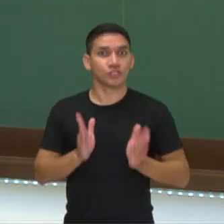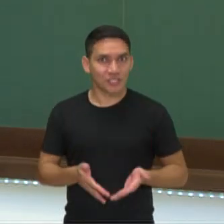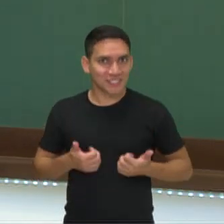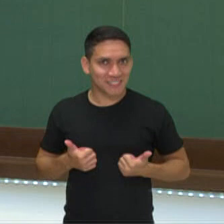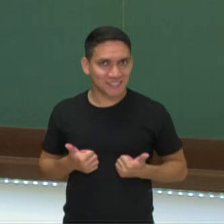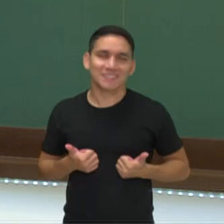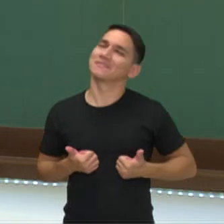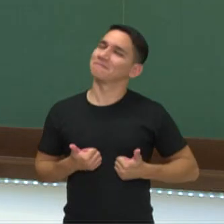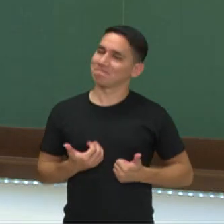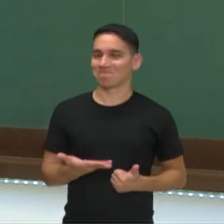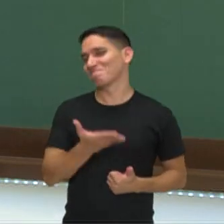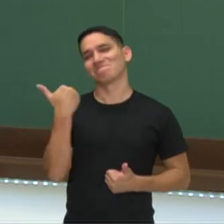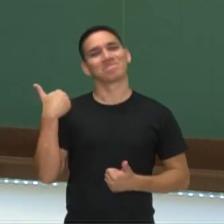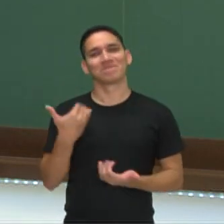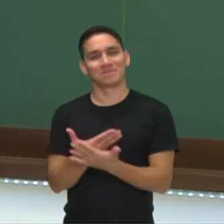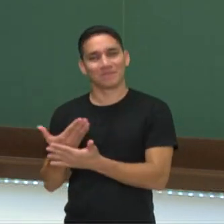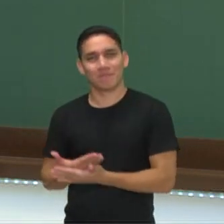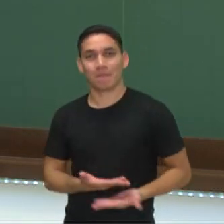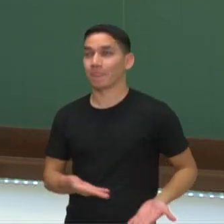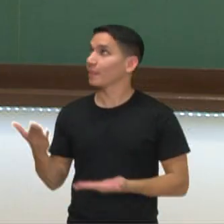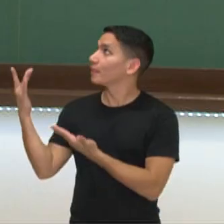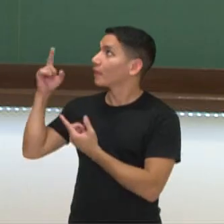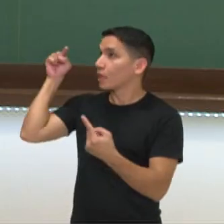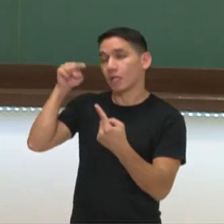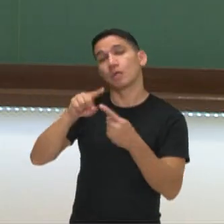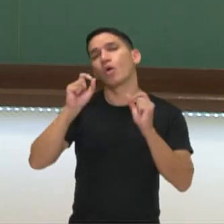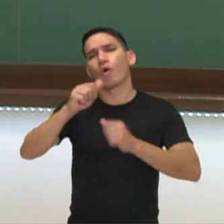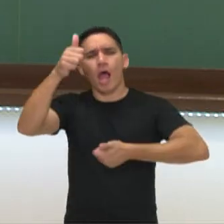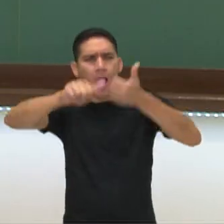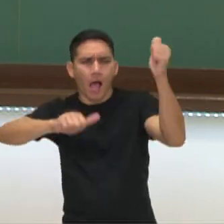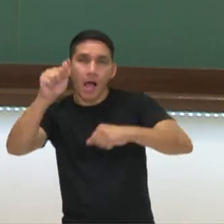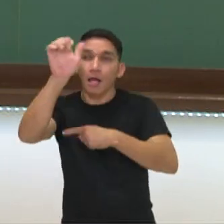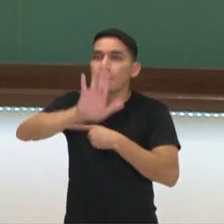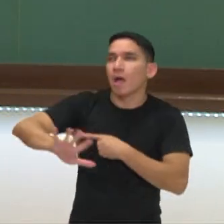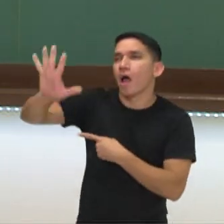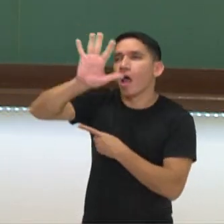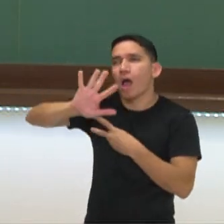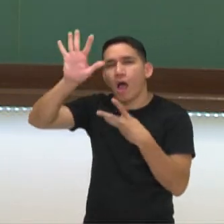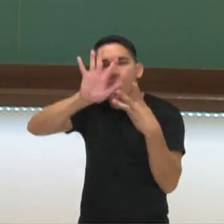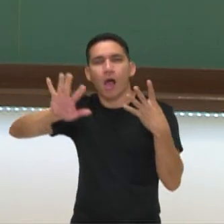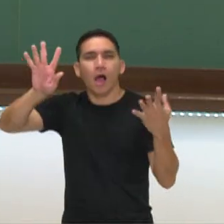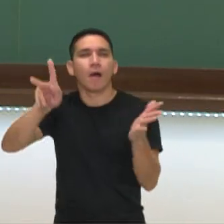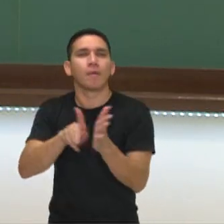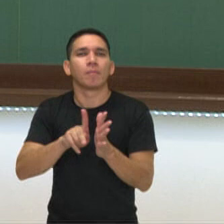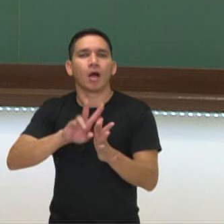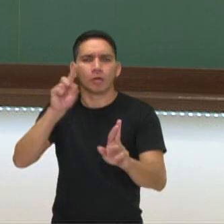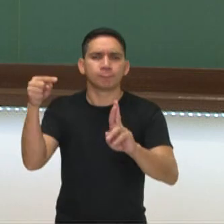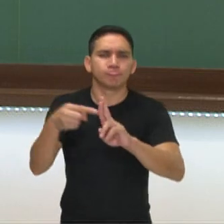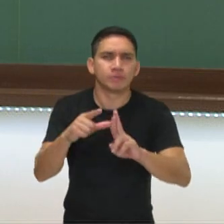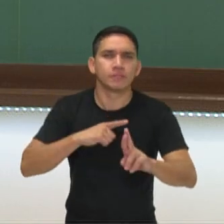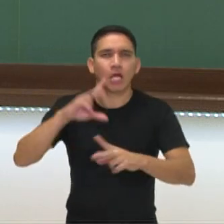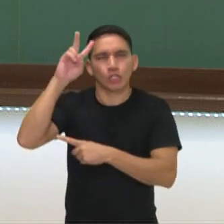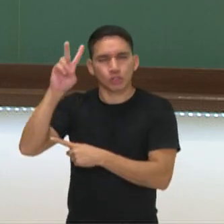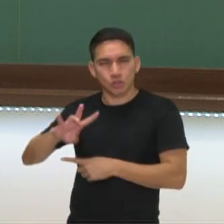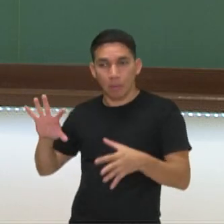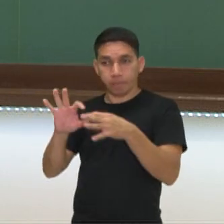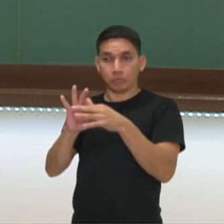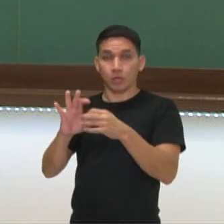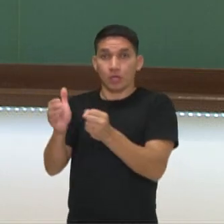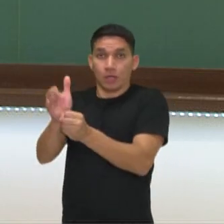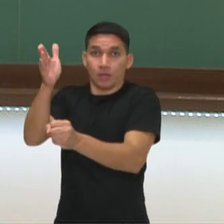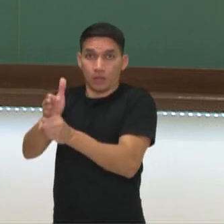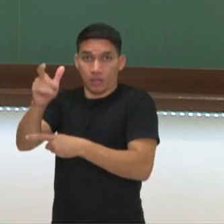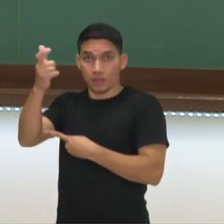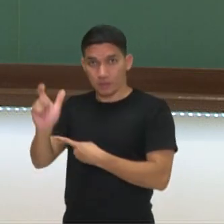bebê? Então vamos para a nossa aula, que nós vamos analisar imagens e fontes históricas ligadas ao fascismo da